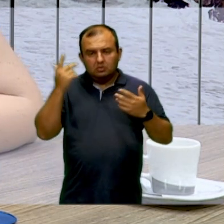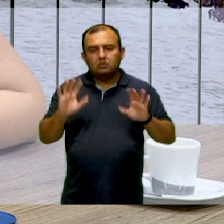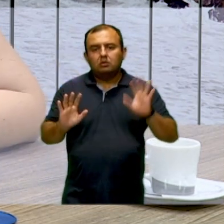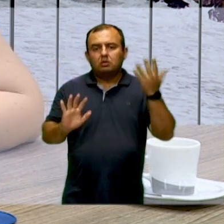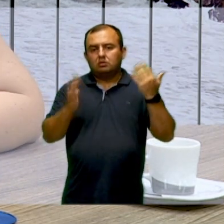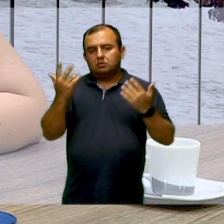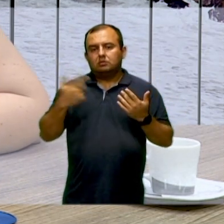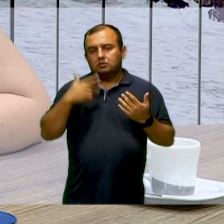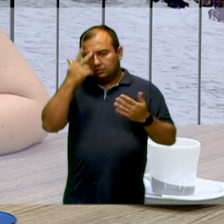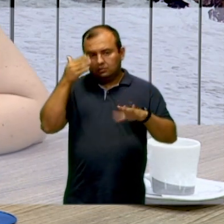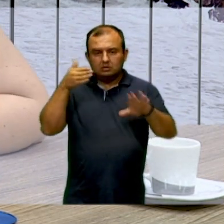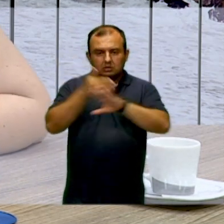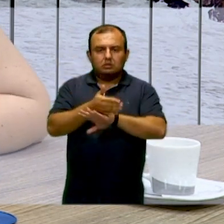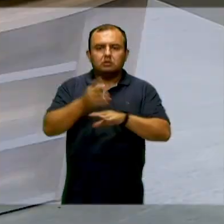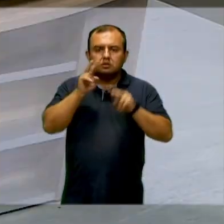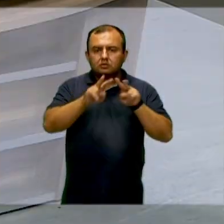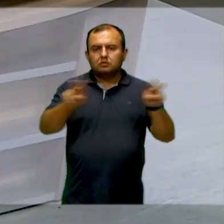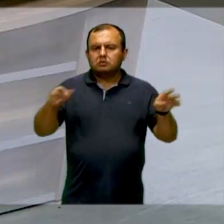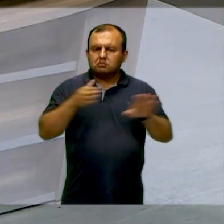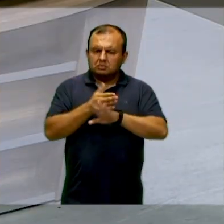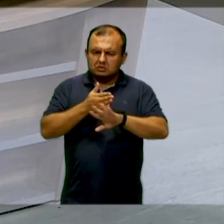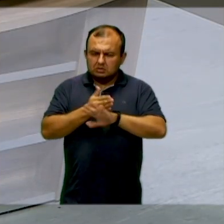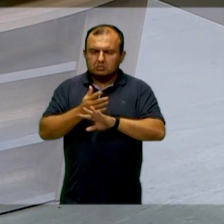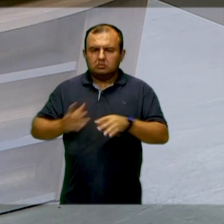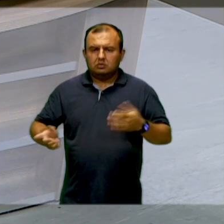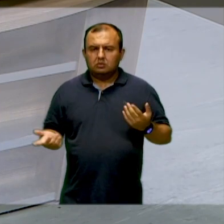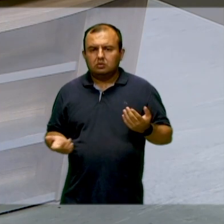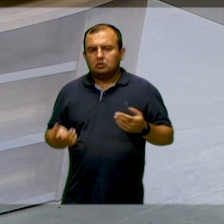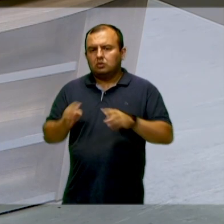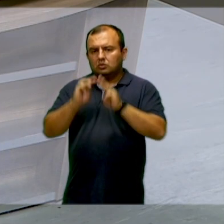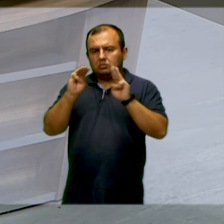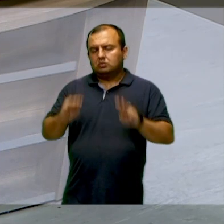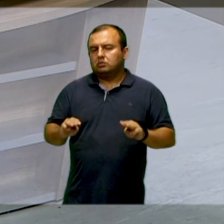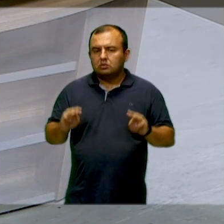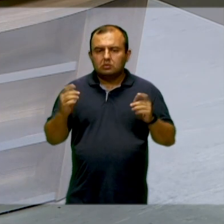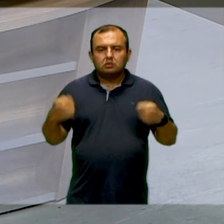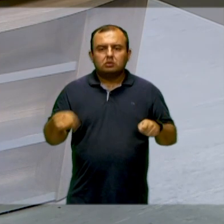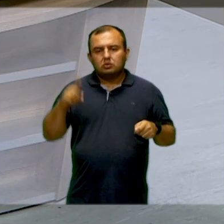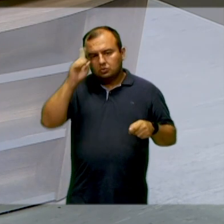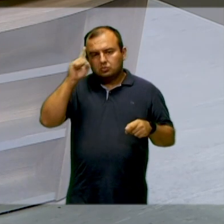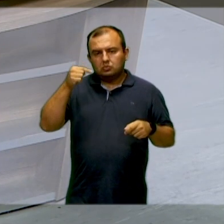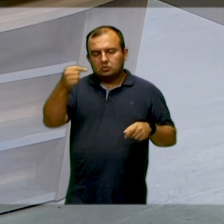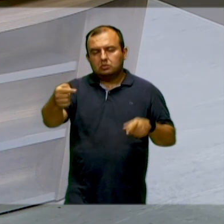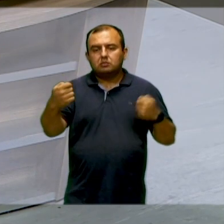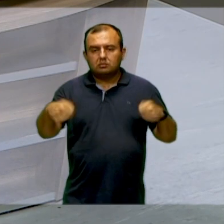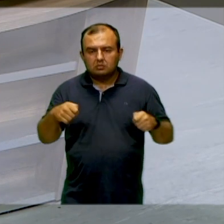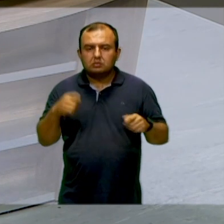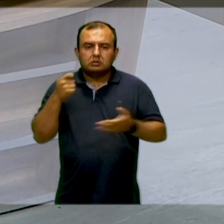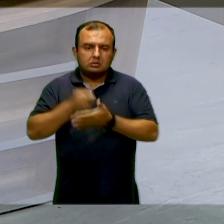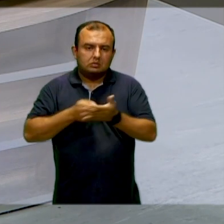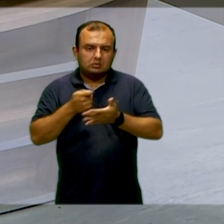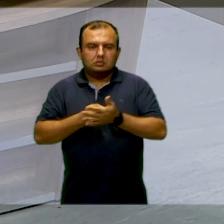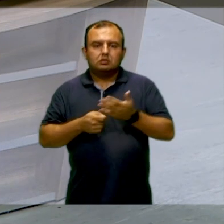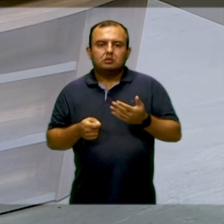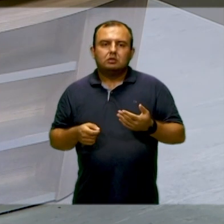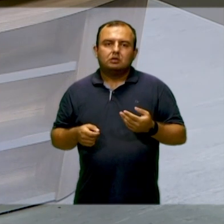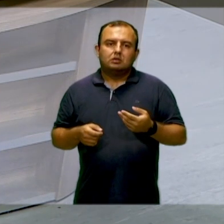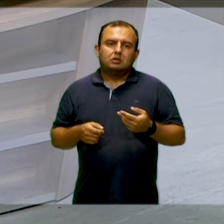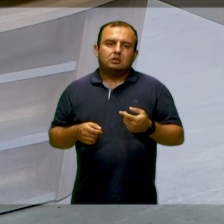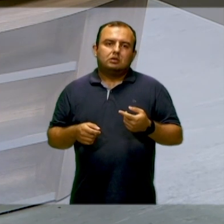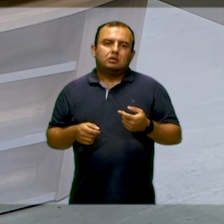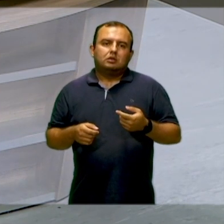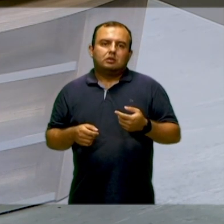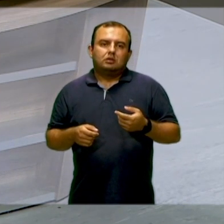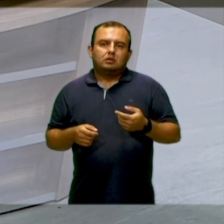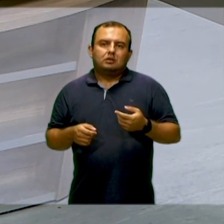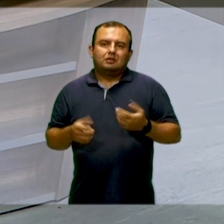porque eu quero que as pessoas entrem e olhem, participem, né? Não deixem de ir no museu por conta disso, mas no dia a dia é algo que a gente tem que combater. Ana, o pessoal da